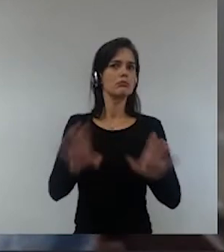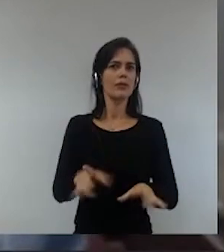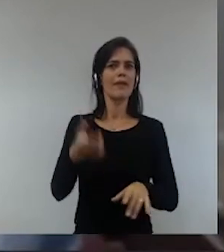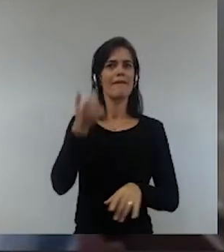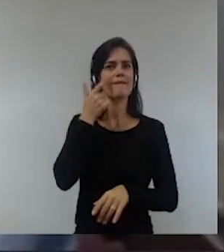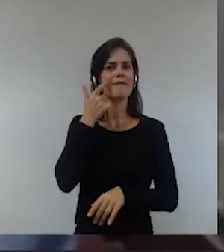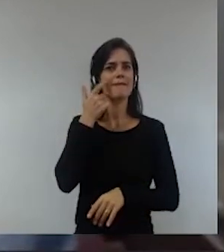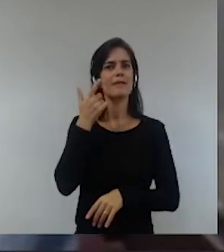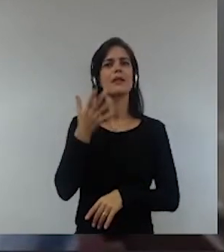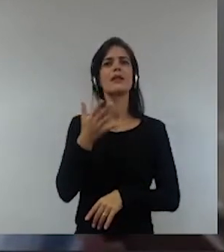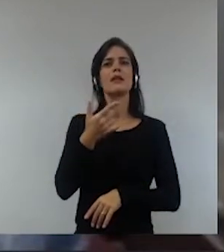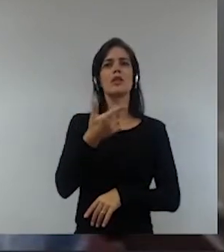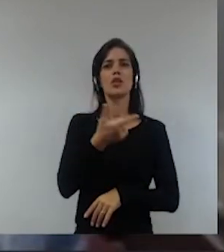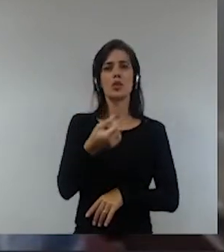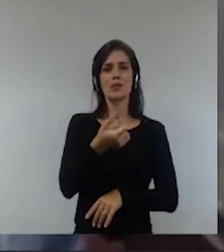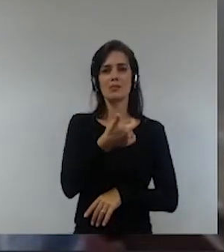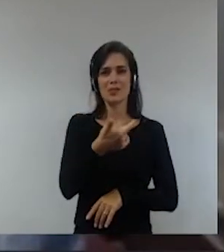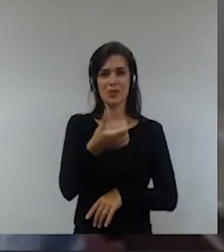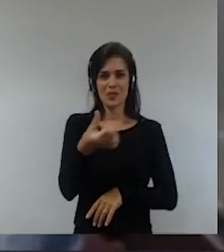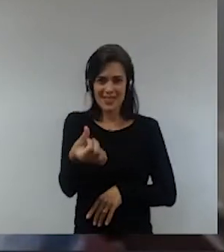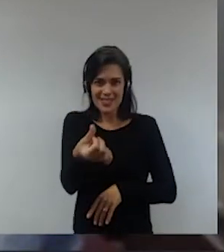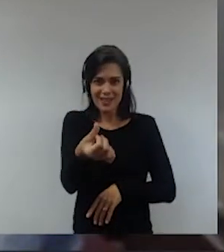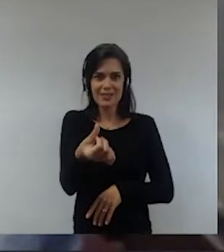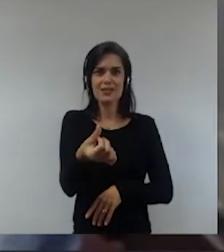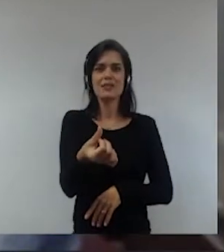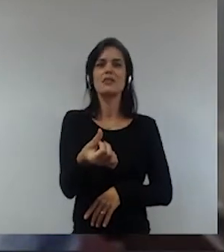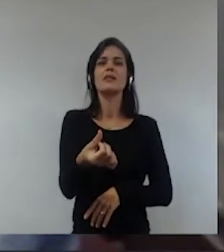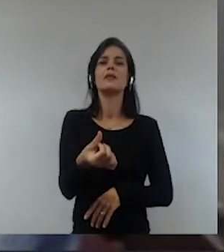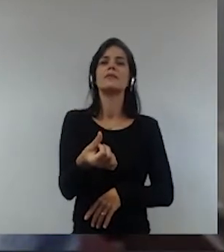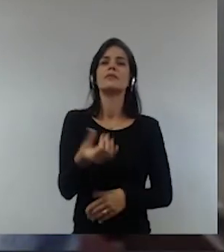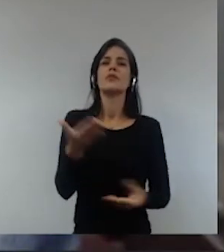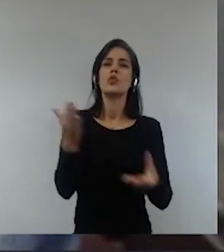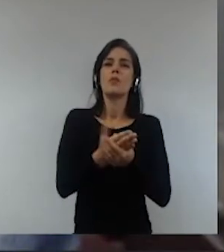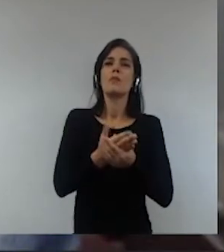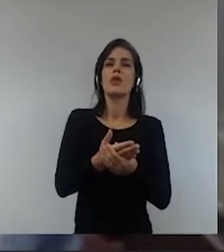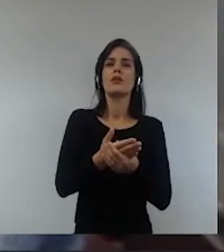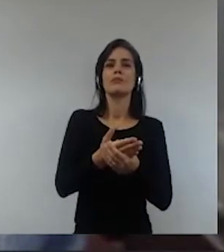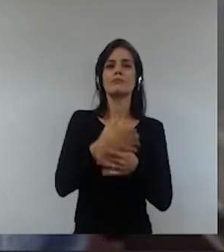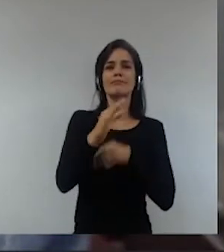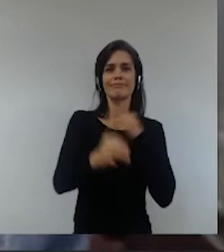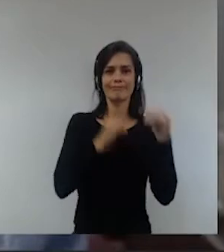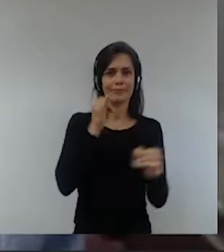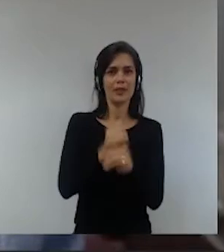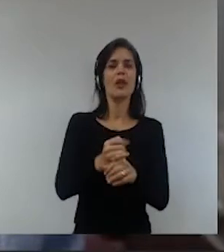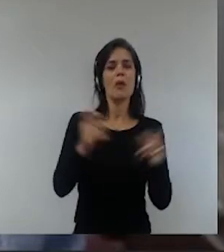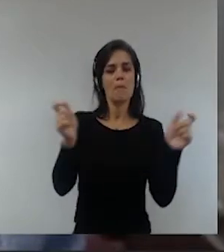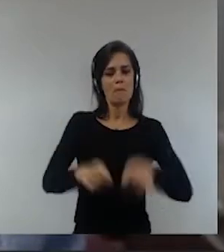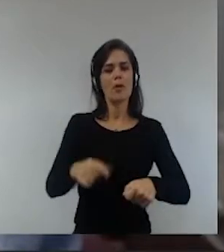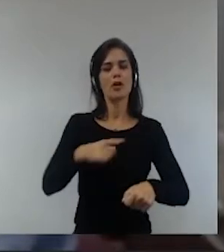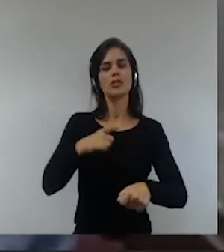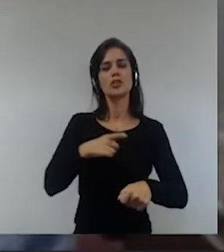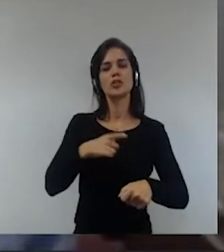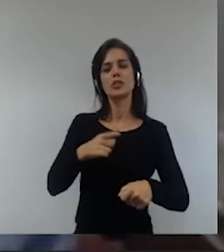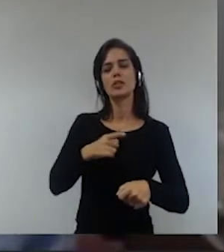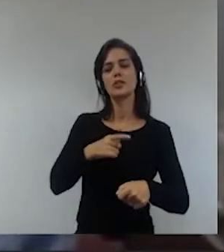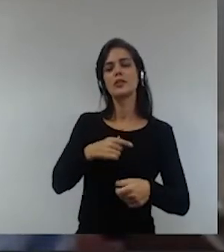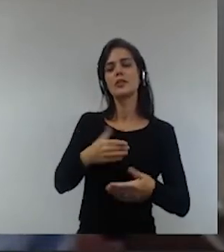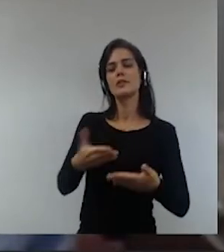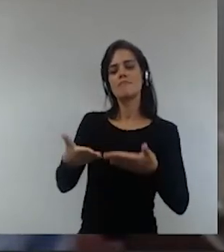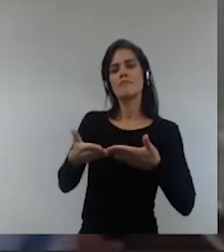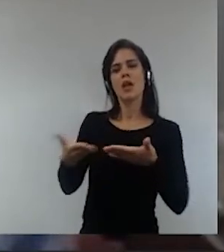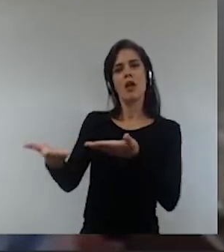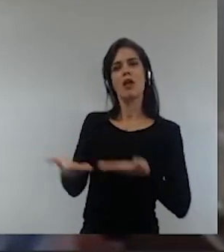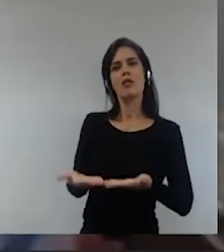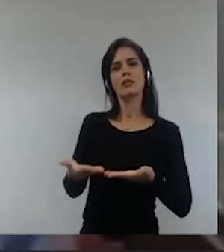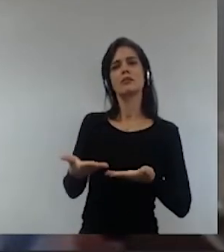desde 2006, com a Lei do Processo Eletrônico, a Lei 11.419, é possível haver intimação e citação, artigos